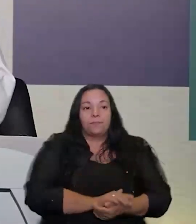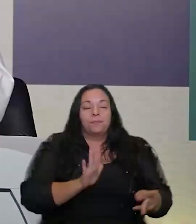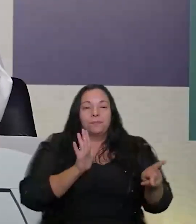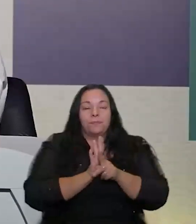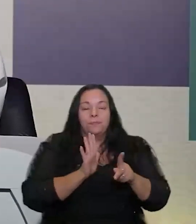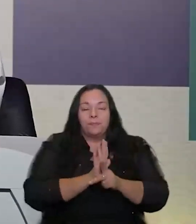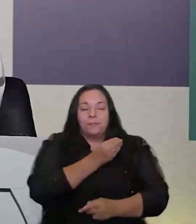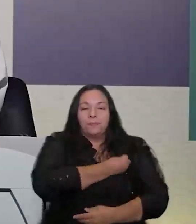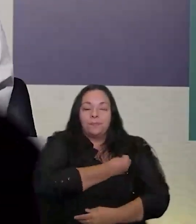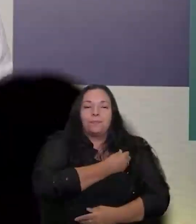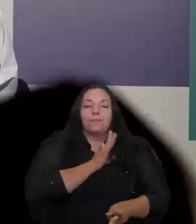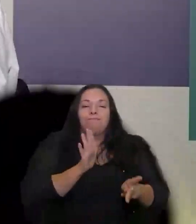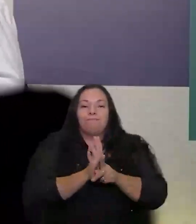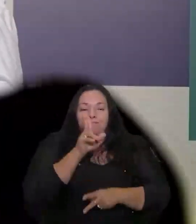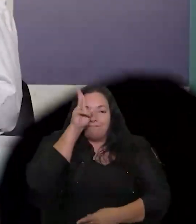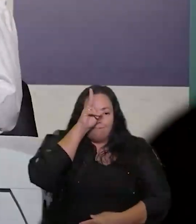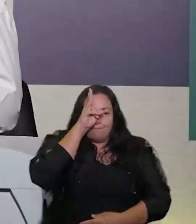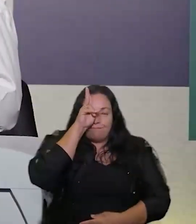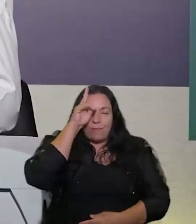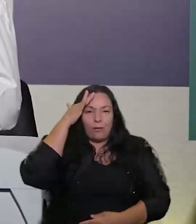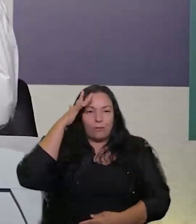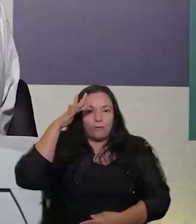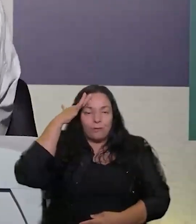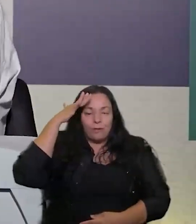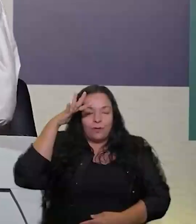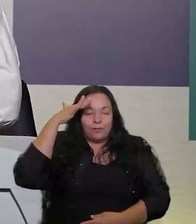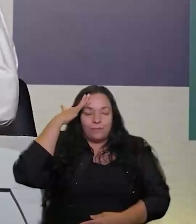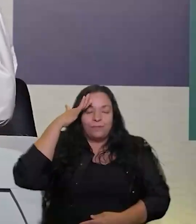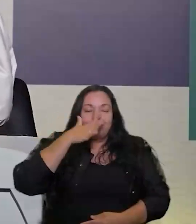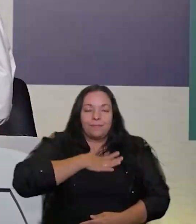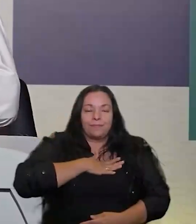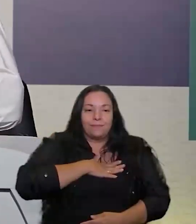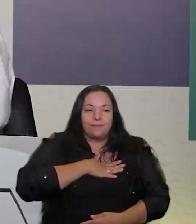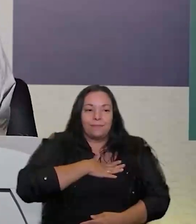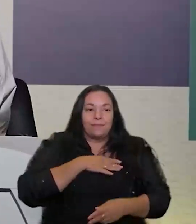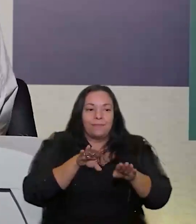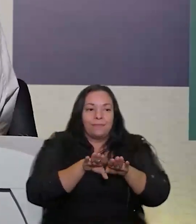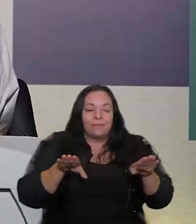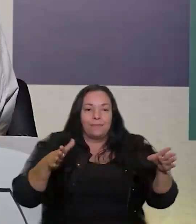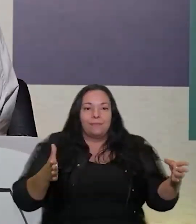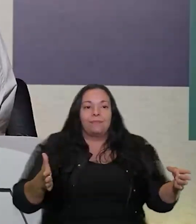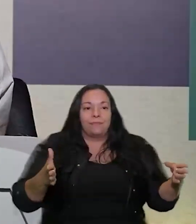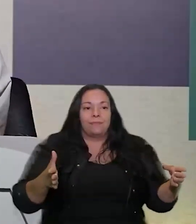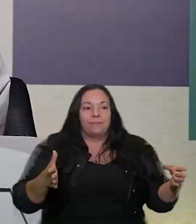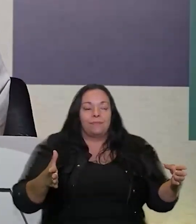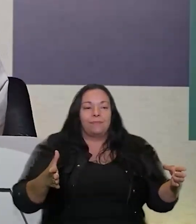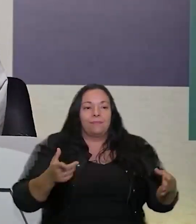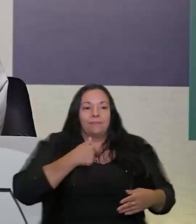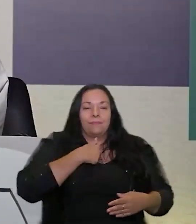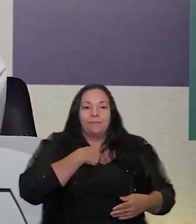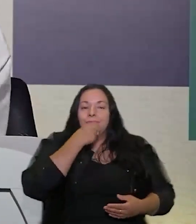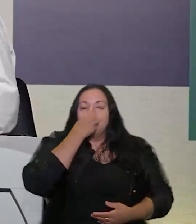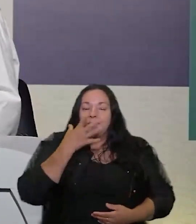da sua própria história. Esse foi um sonho realizado para mim. Então, essa mesa aqui é a mesa em que eu realmente estou muito